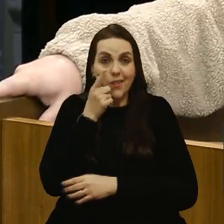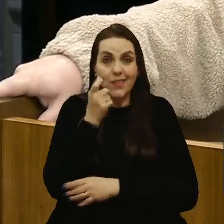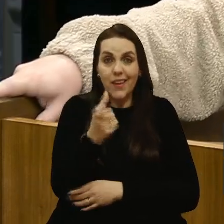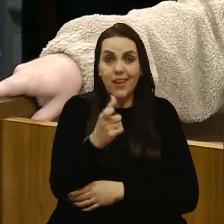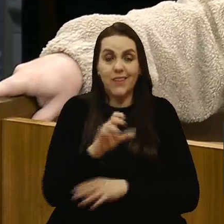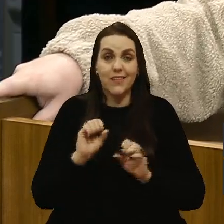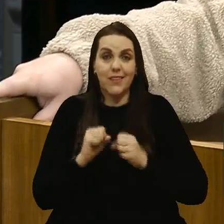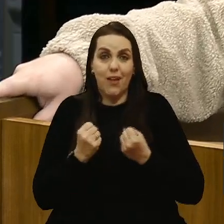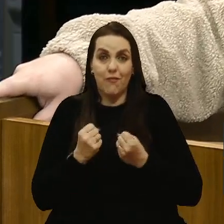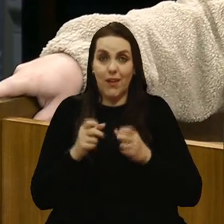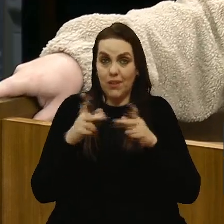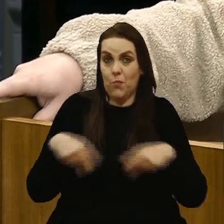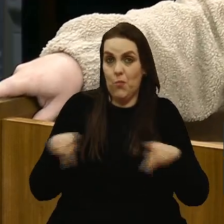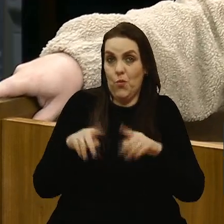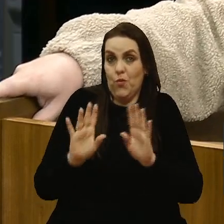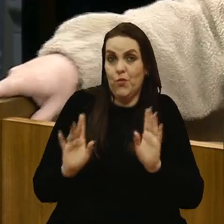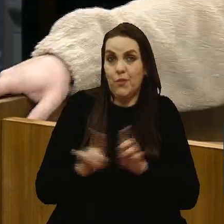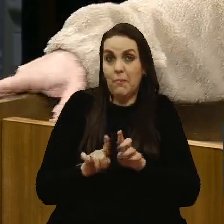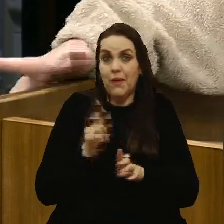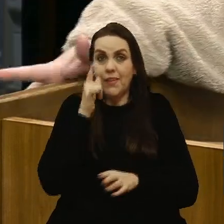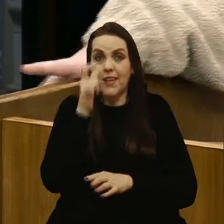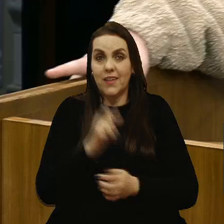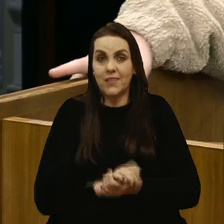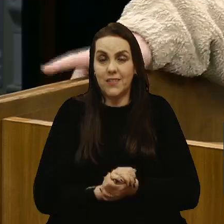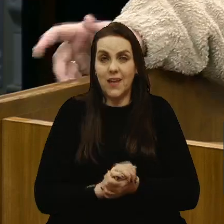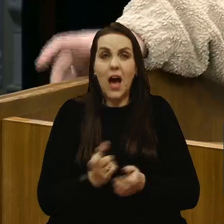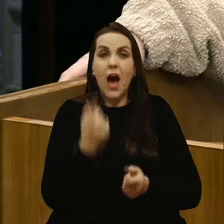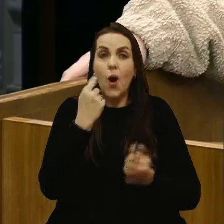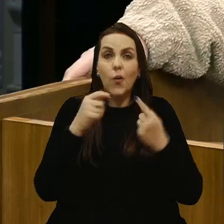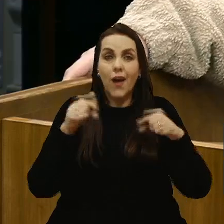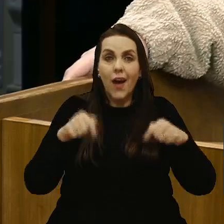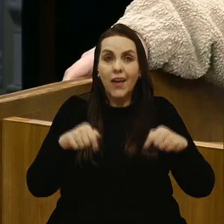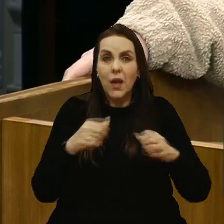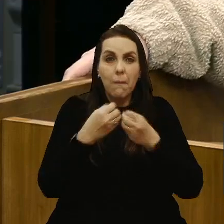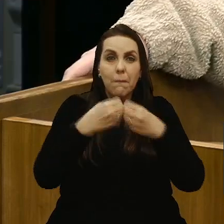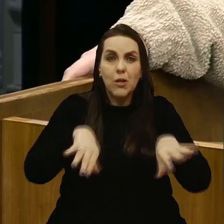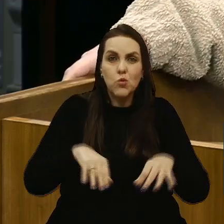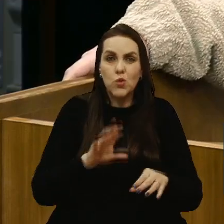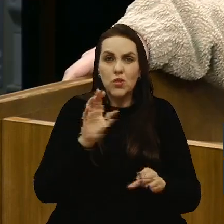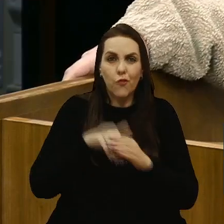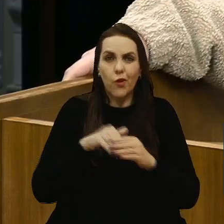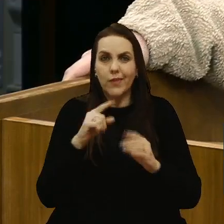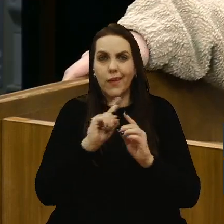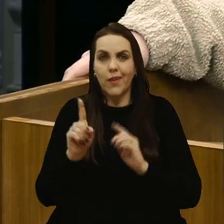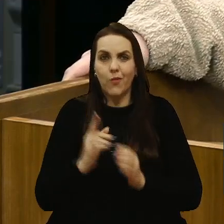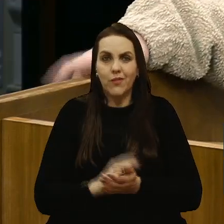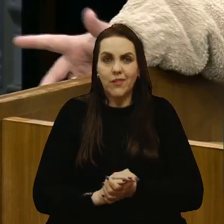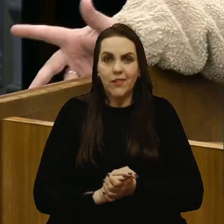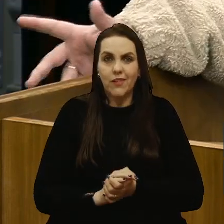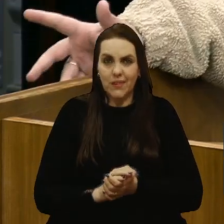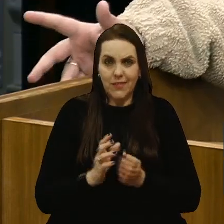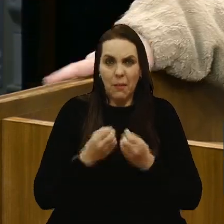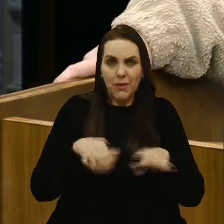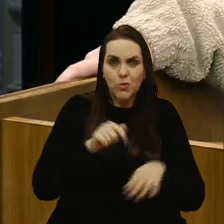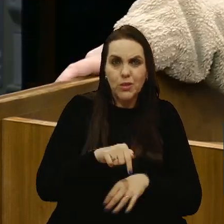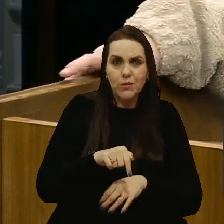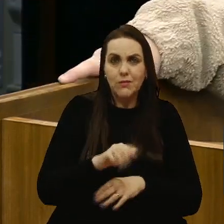defende o interesse do povo. Alguém aqui vai sair prejudicado votar não nisso aqui, vereador Santo Fatinel?